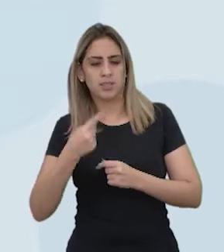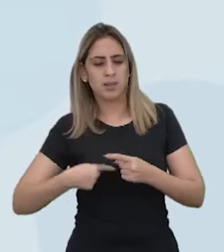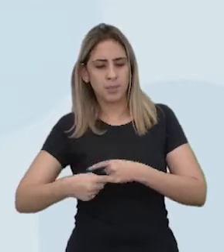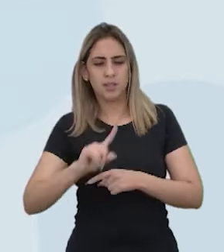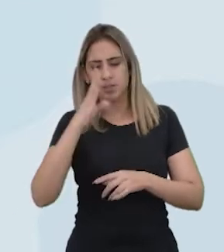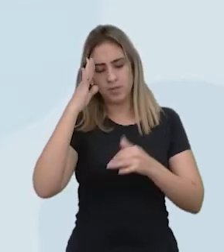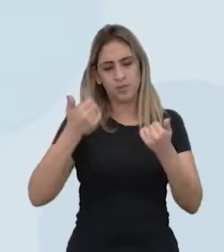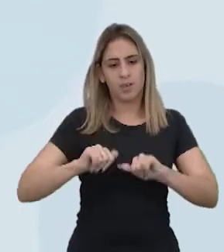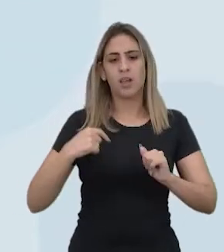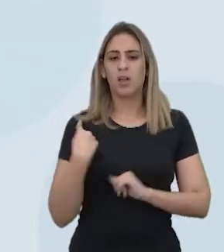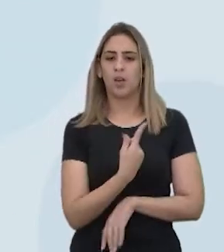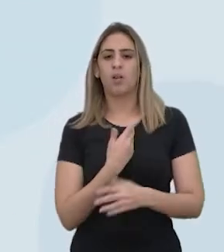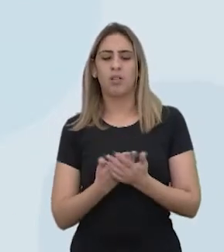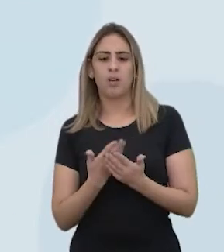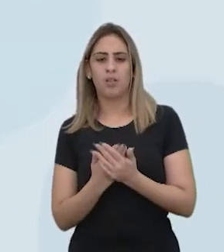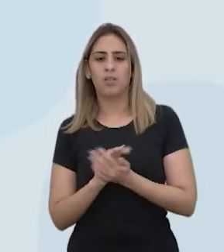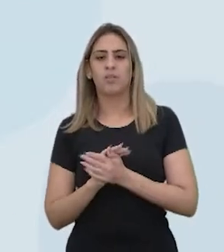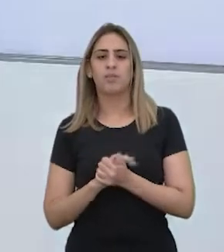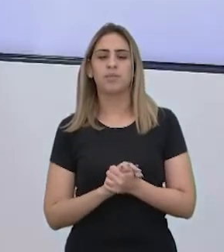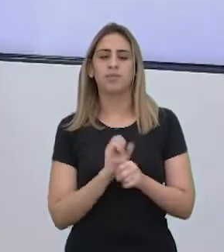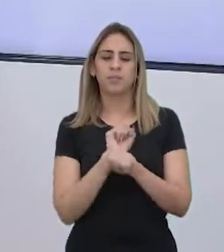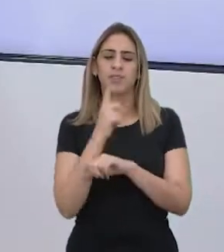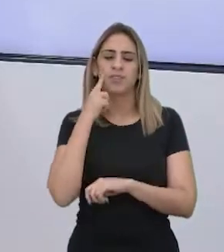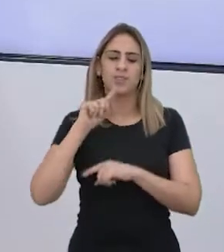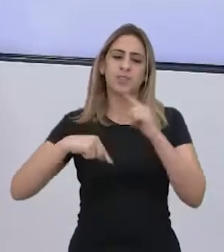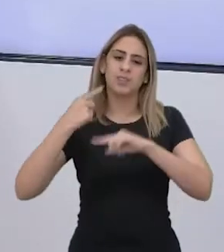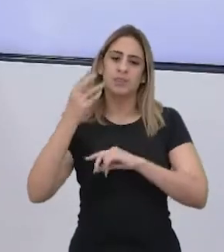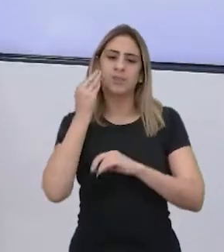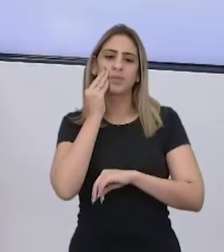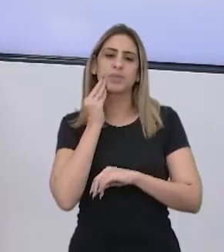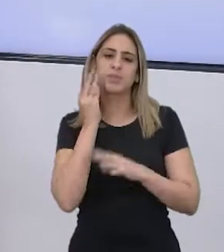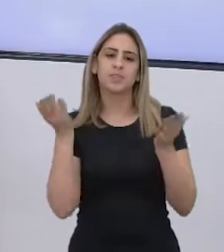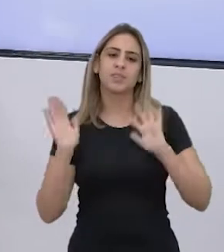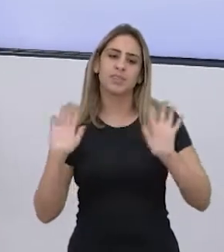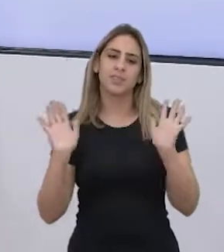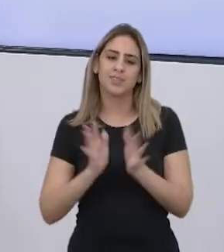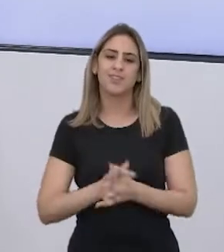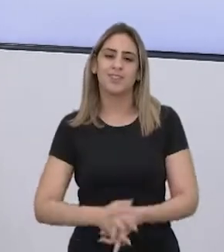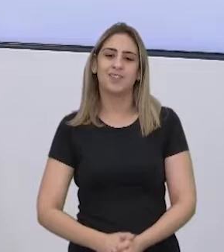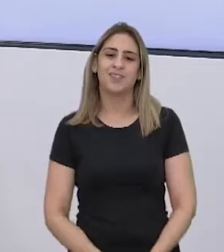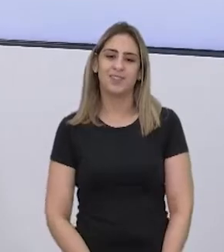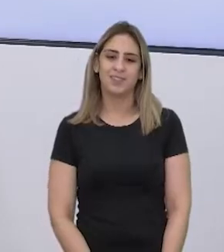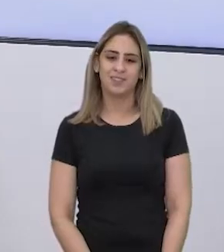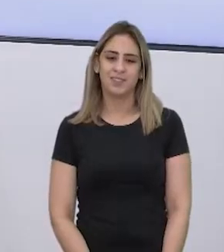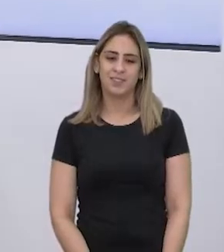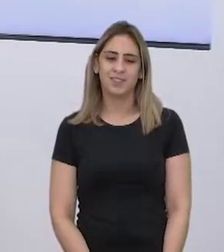Não esqueça de avaliar a nossa aula e eu espero ver vocês em outras oportunidades. Até mais!